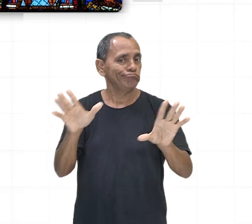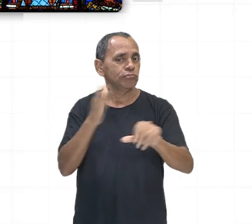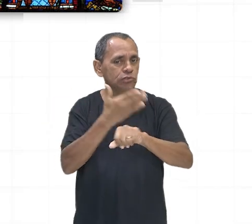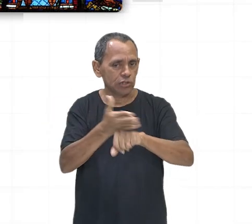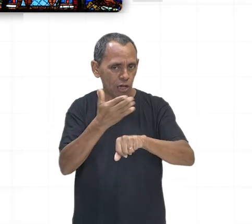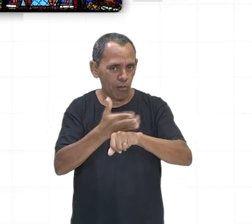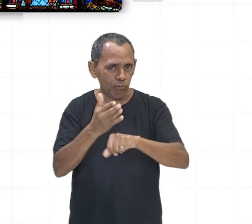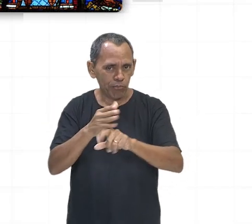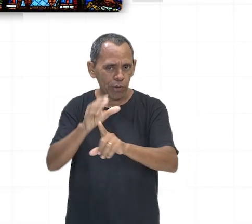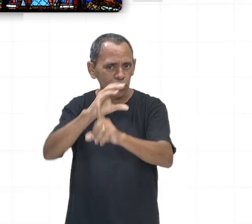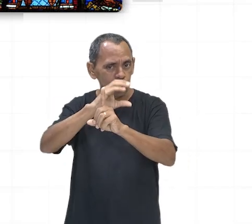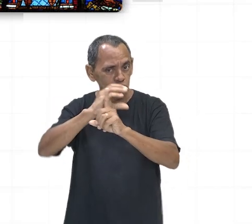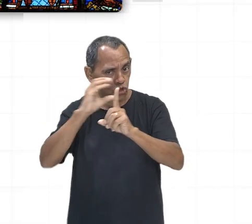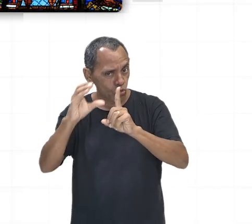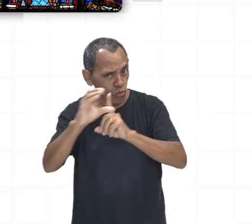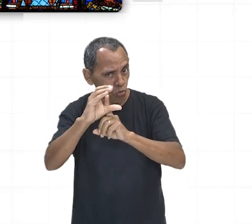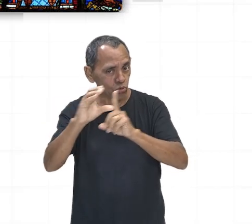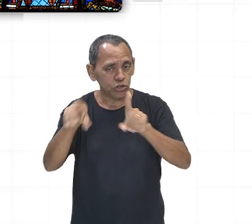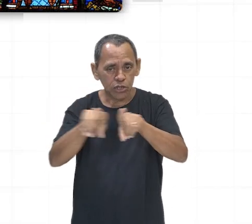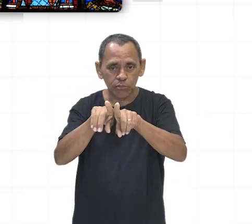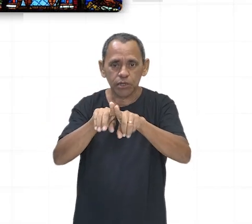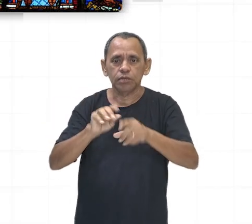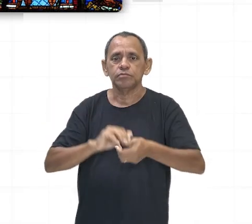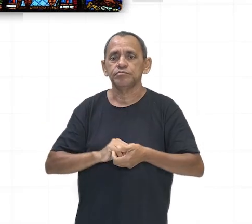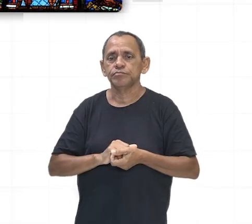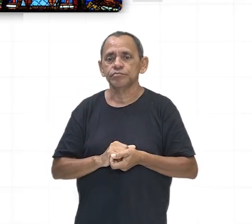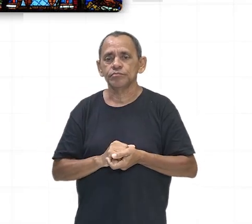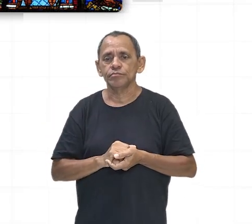de culto. Vamos ver aqui,